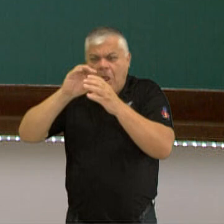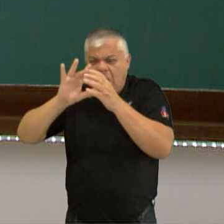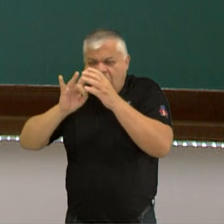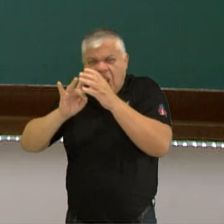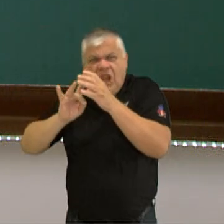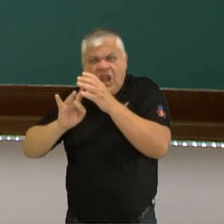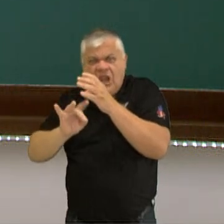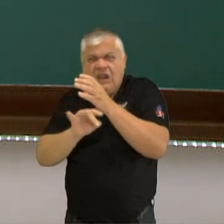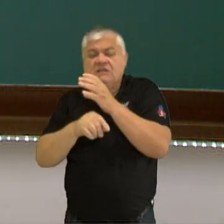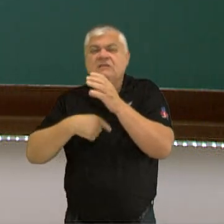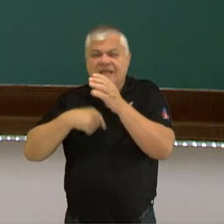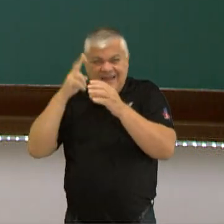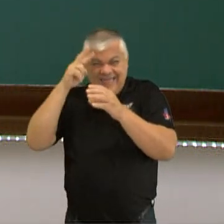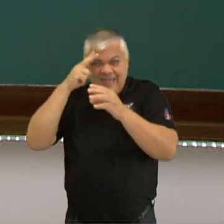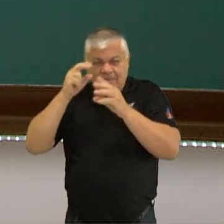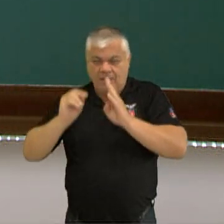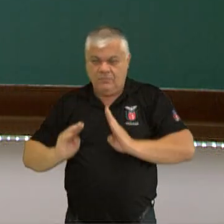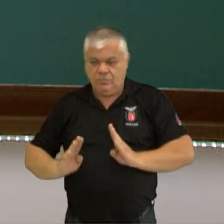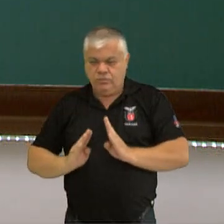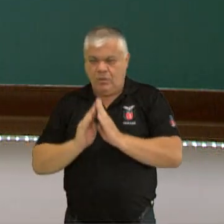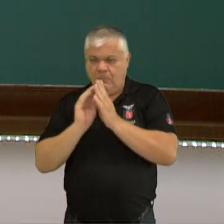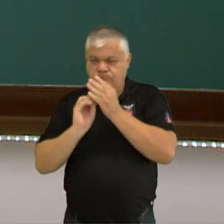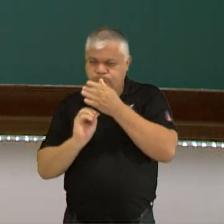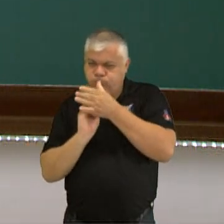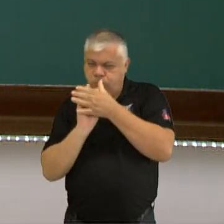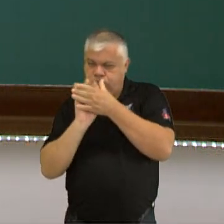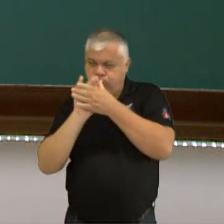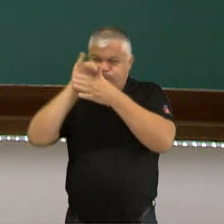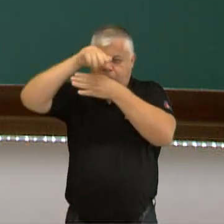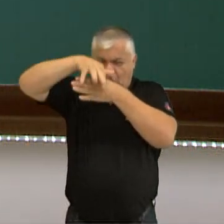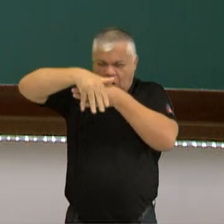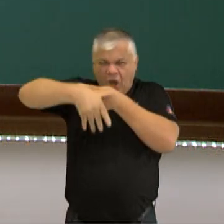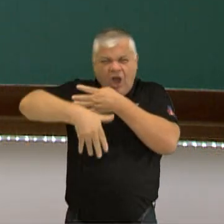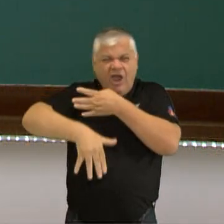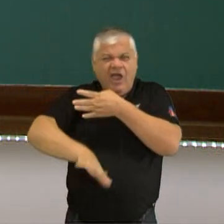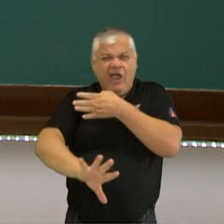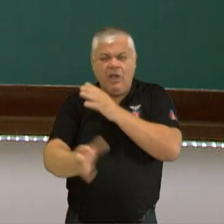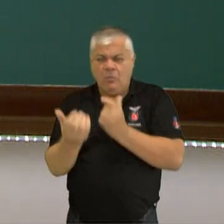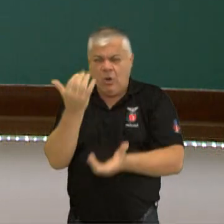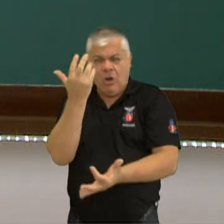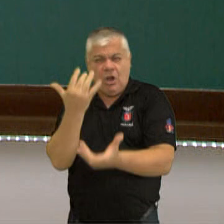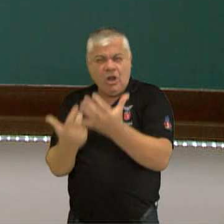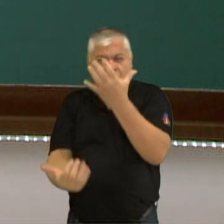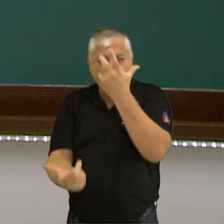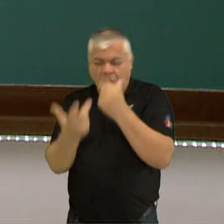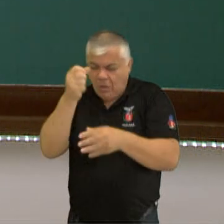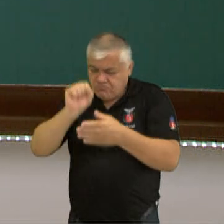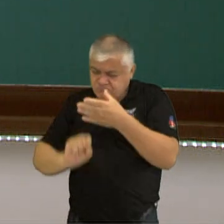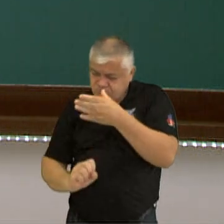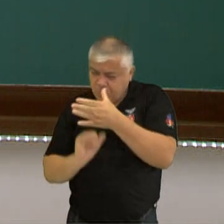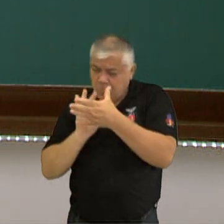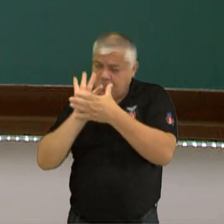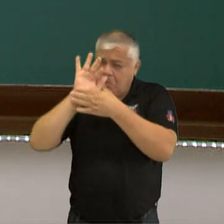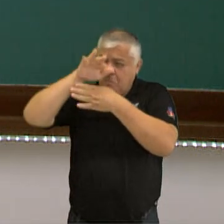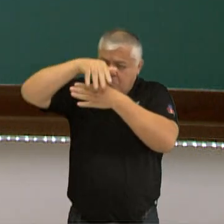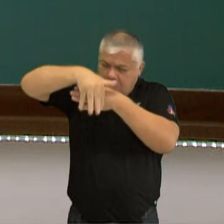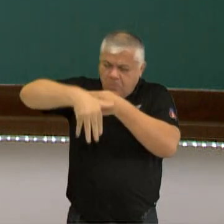planeta tinha muitos vulcões entrando em erupção e liberando esse material. Ou seja, era um planeta muito